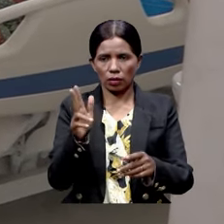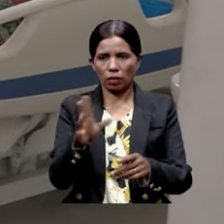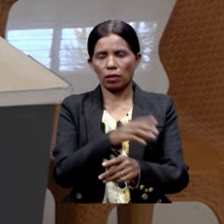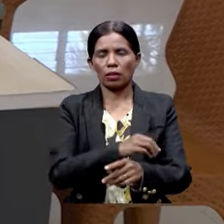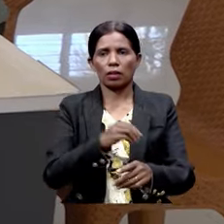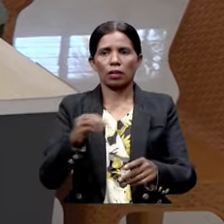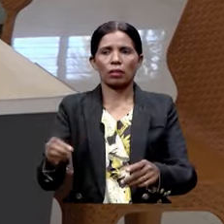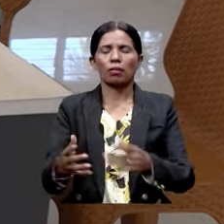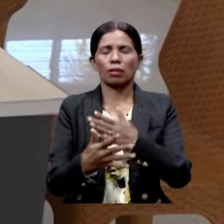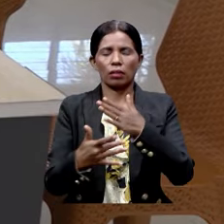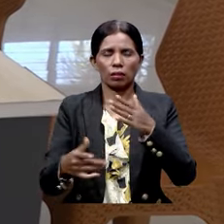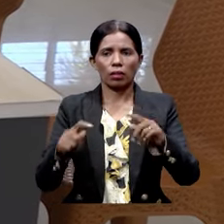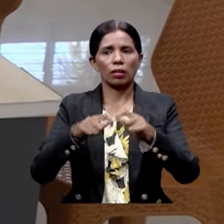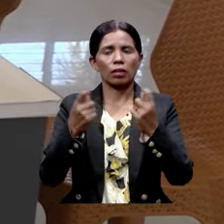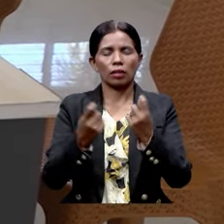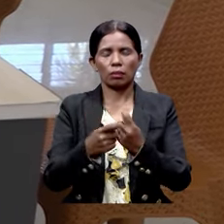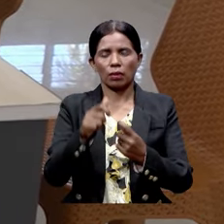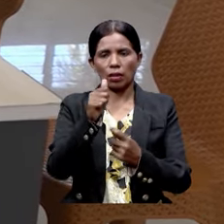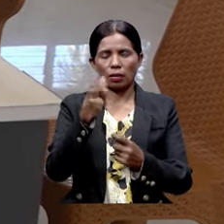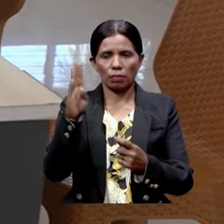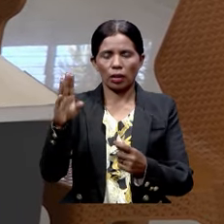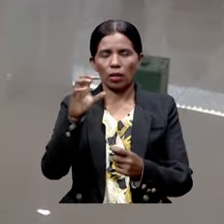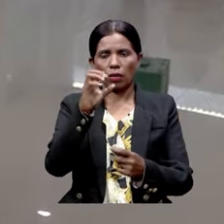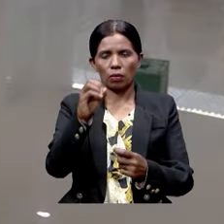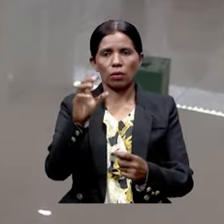liu baran rotipo AB ou no